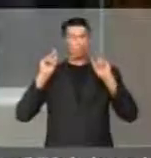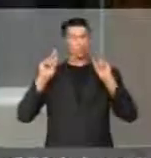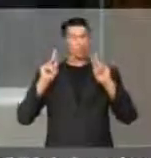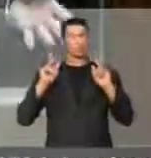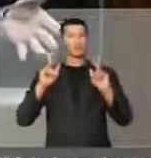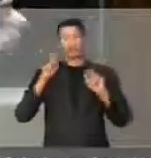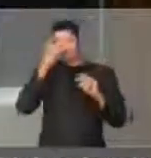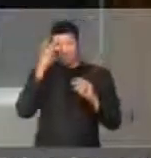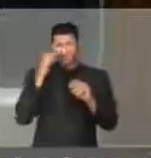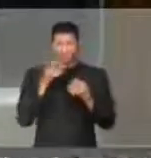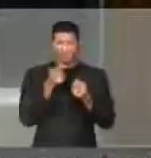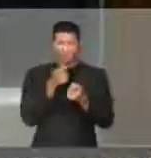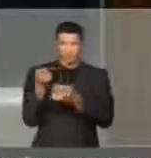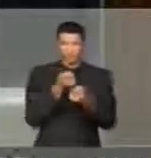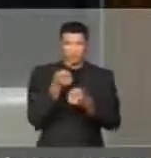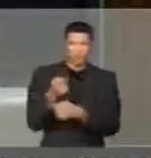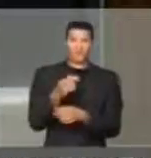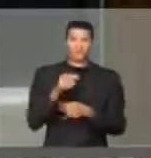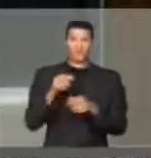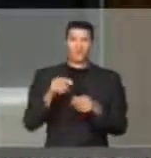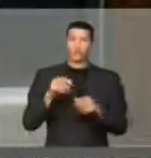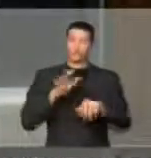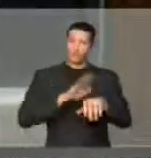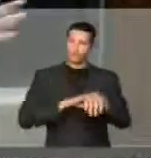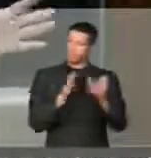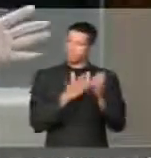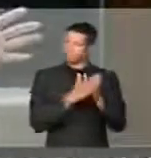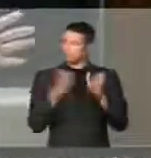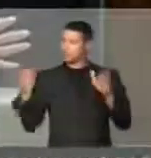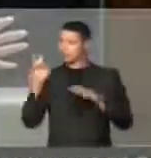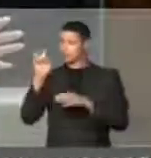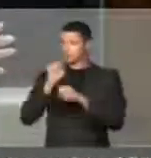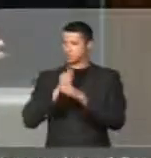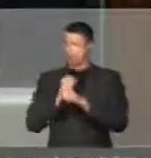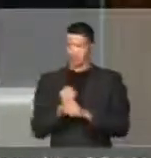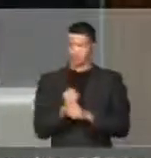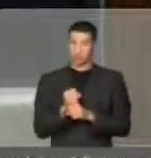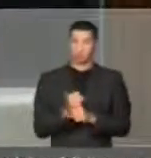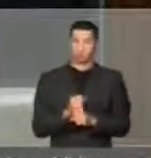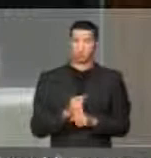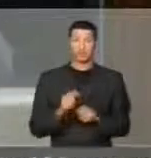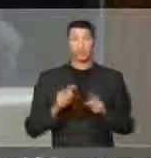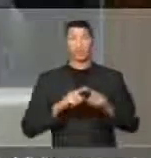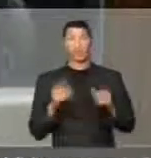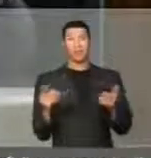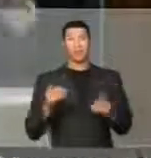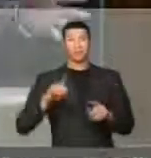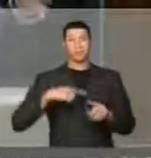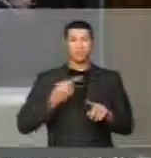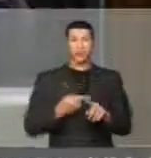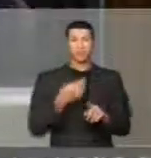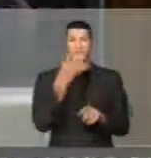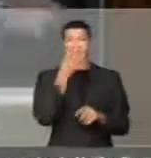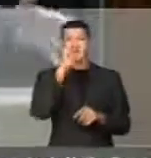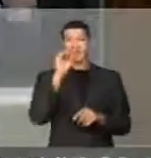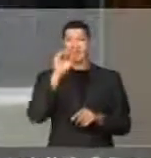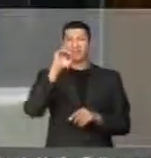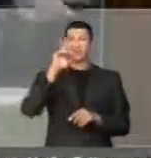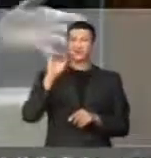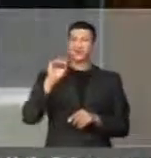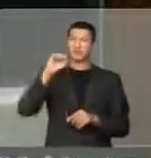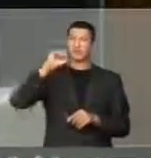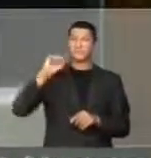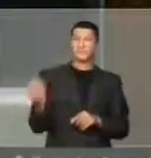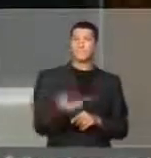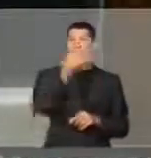um extintor com uma vida mais longa, de 5 anos, mas foram mais de 40, 50